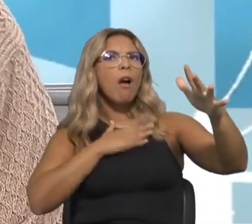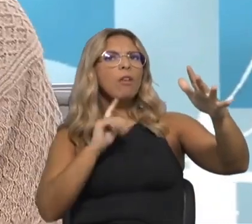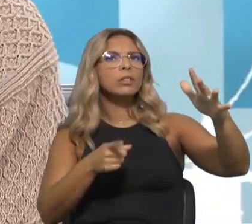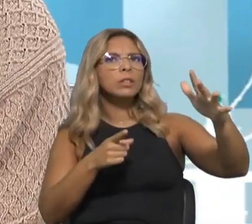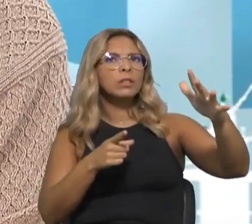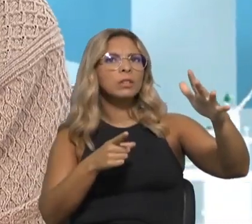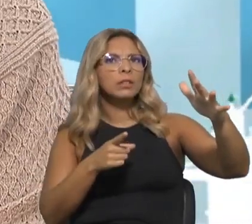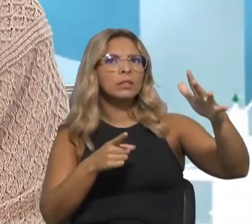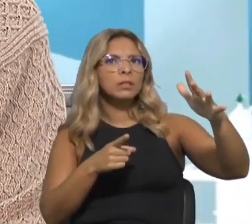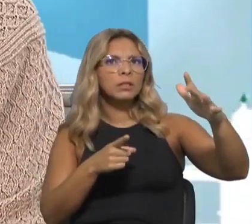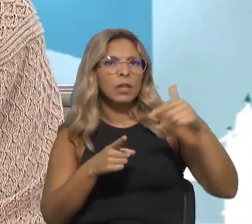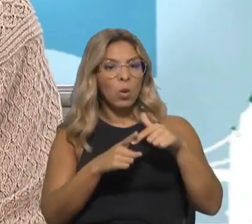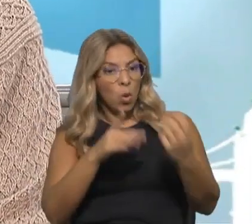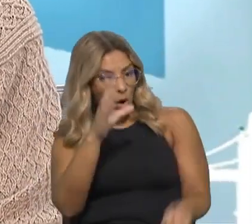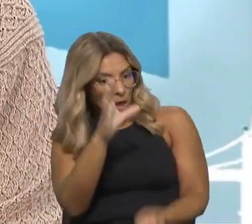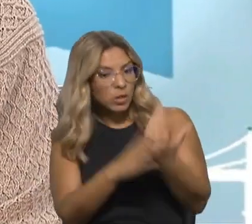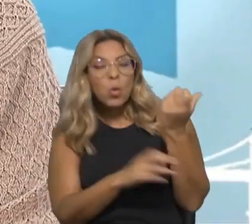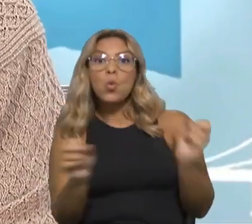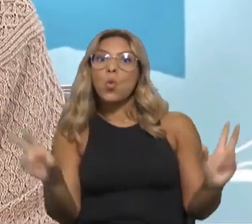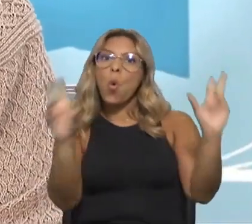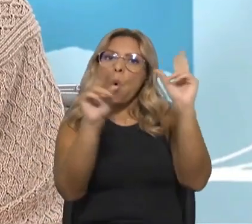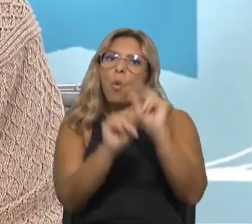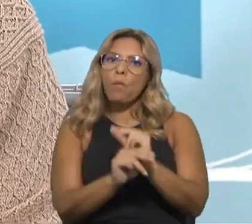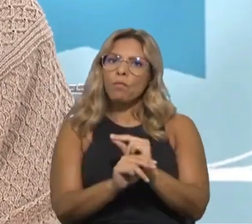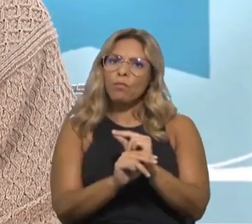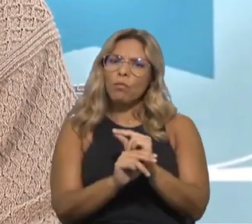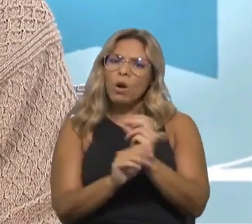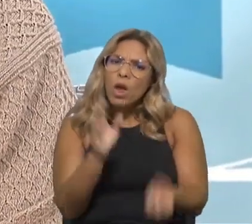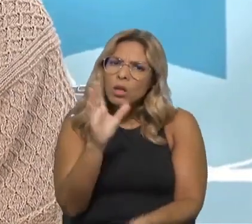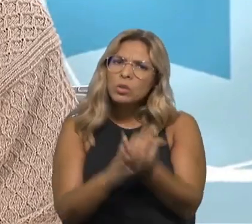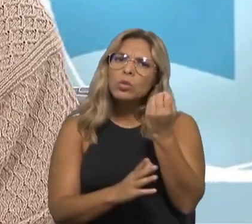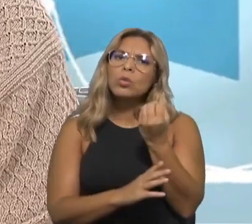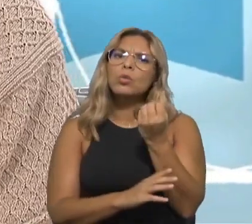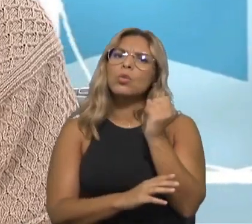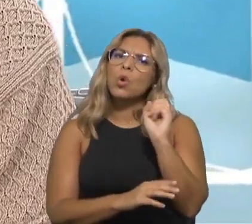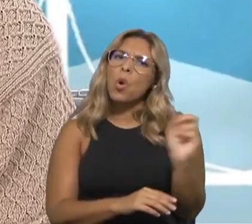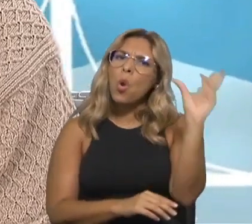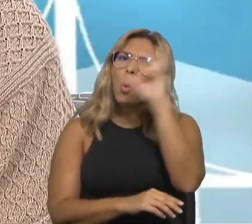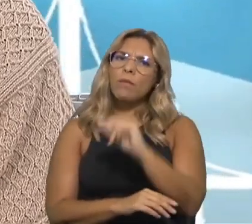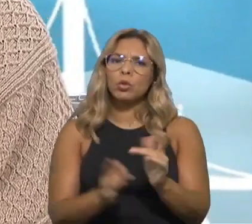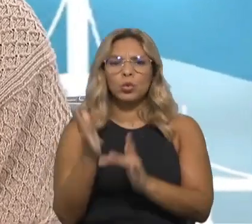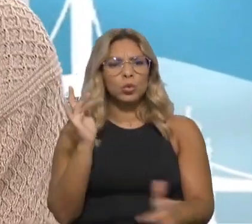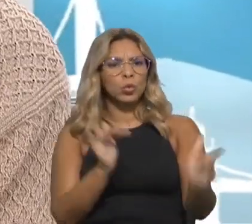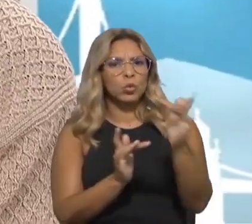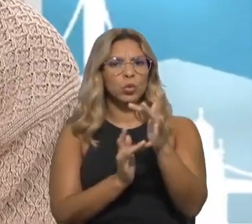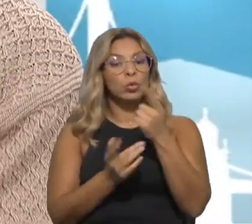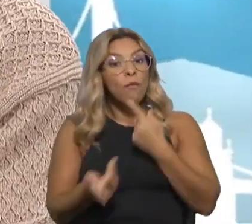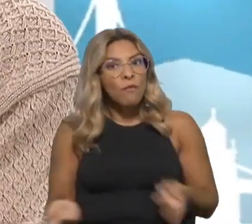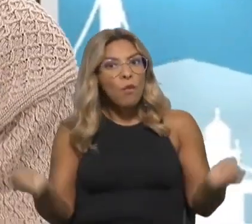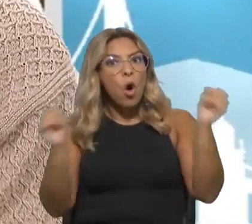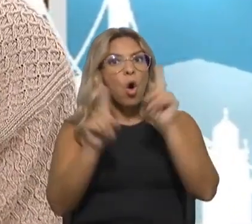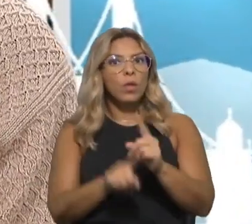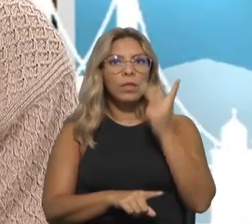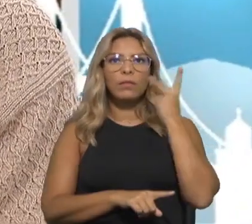dia da nova criação Qual é a nova criação Cristo Jesus ressuscitado é que é a